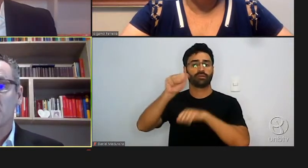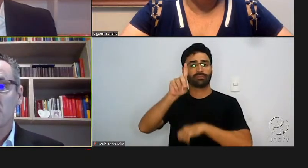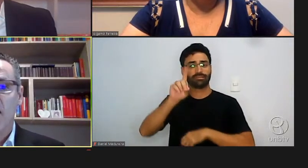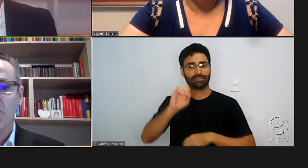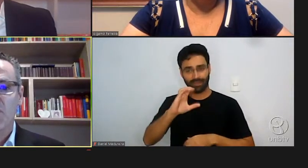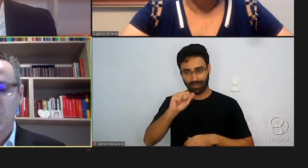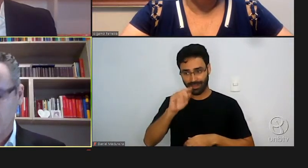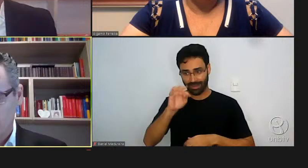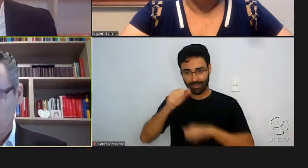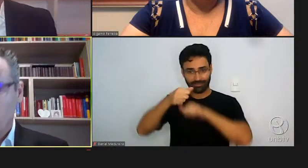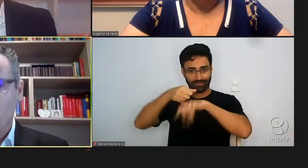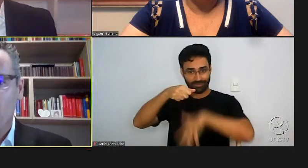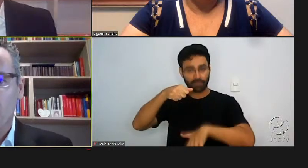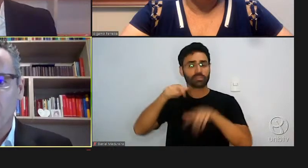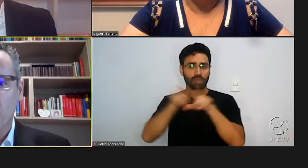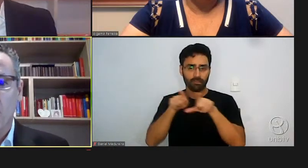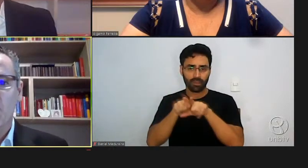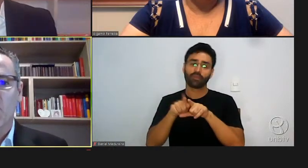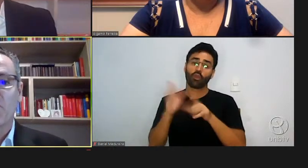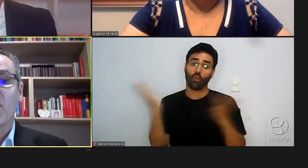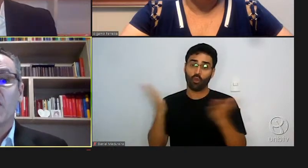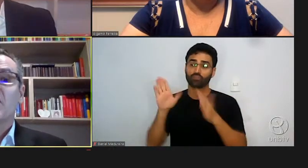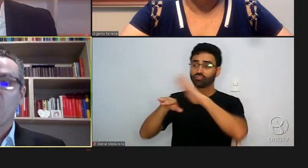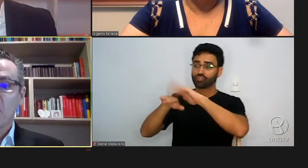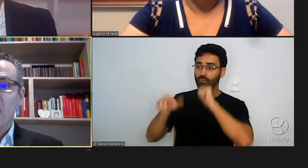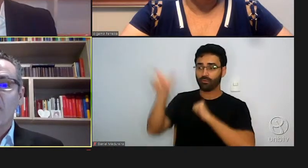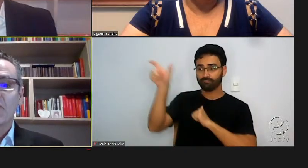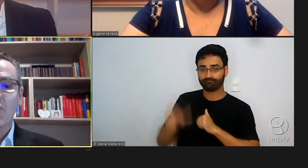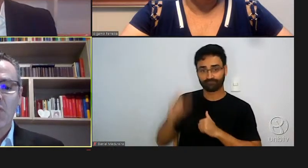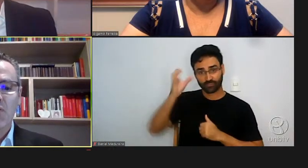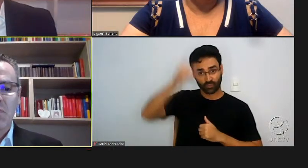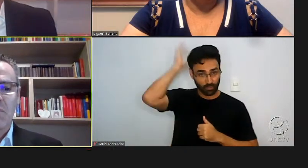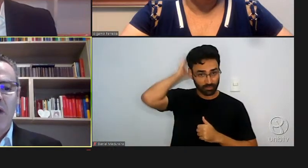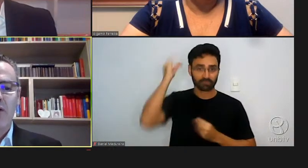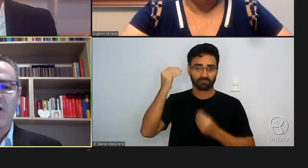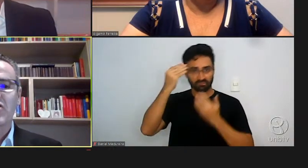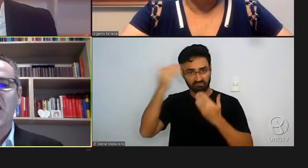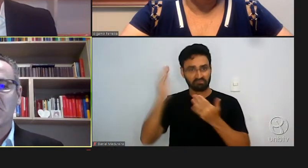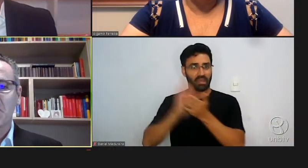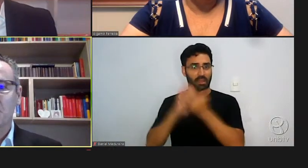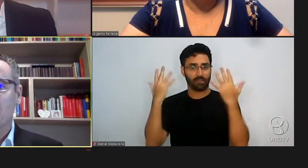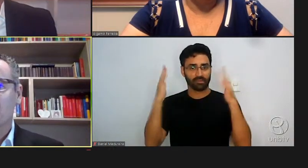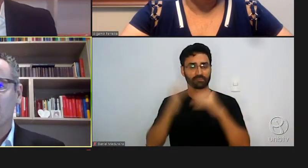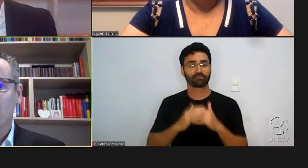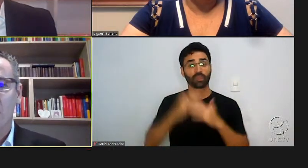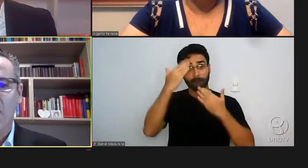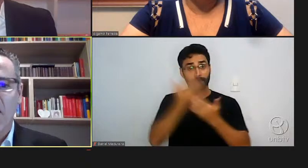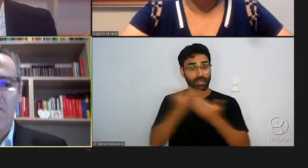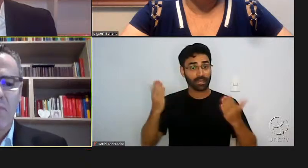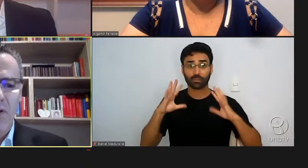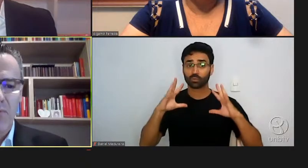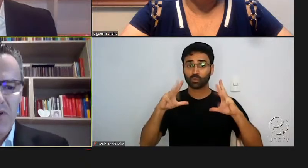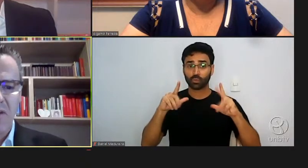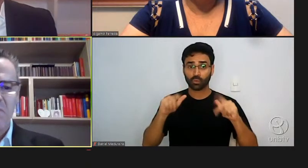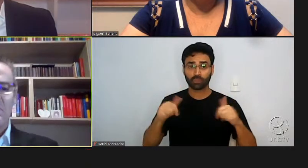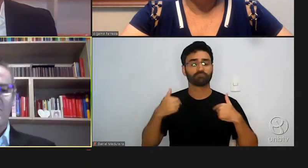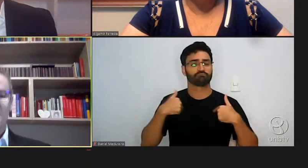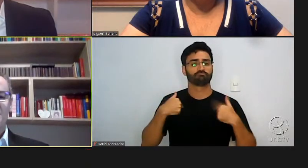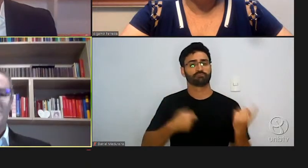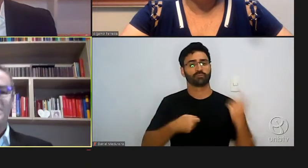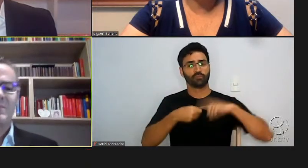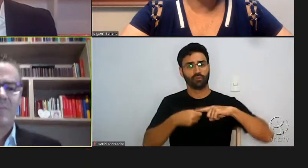hoje, presenciarmos hoje o professor Noam Chomsky. Então, obrigado a todos. Caro Alexandre, retorno então a palavra para você.